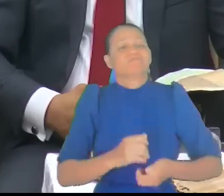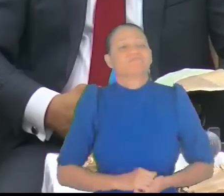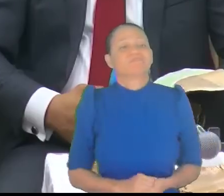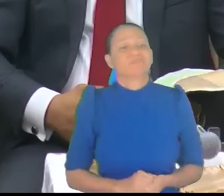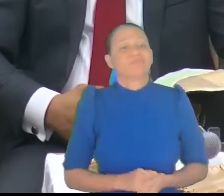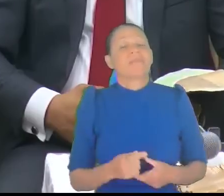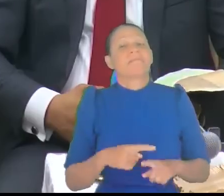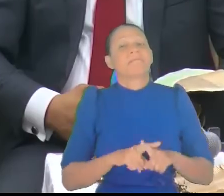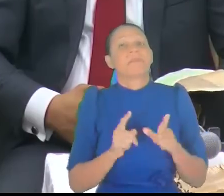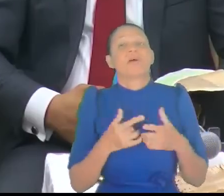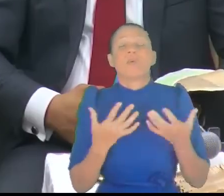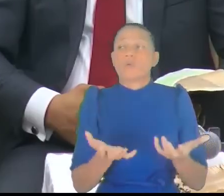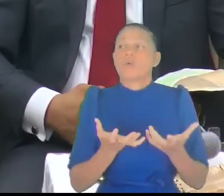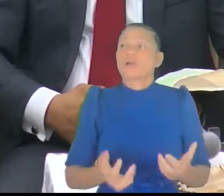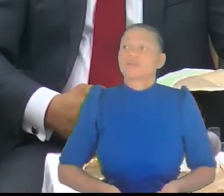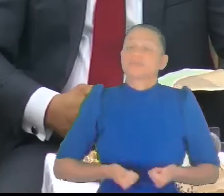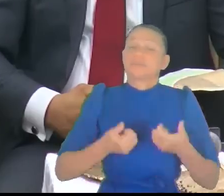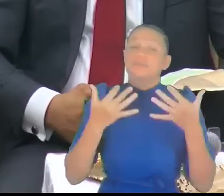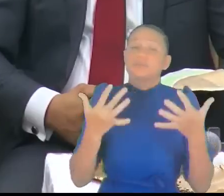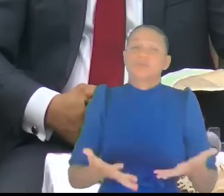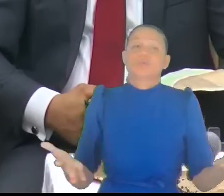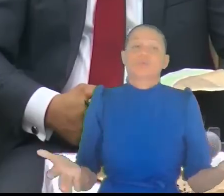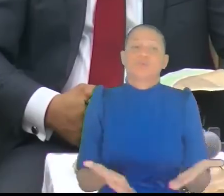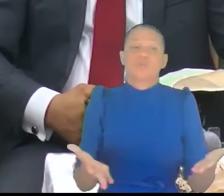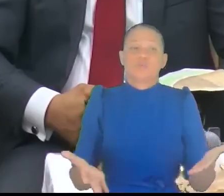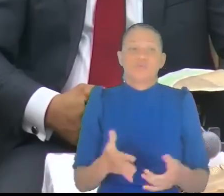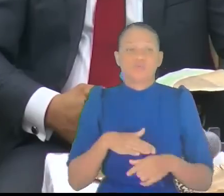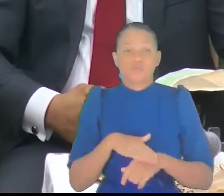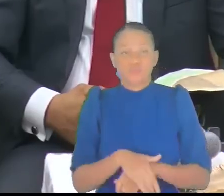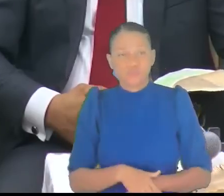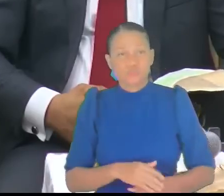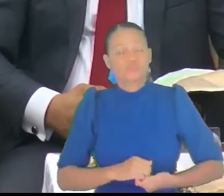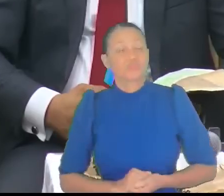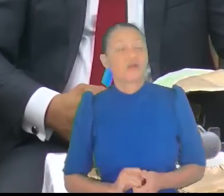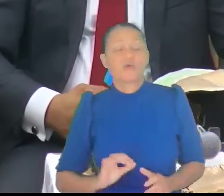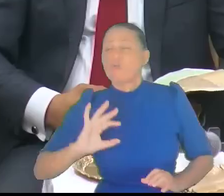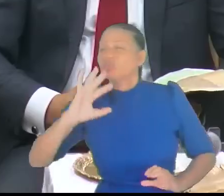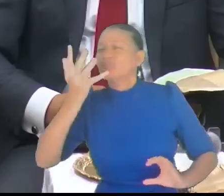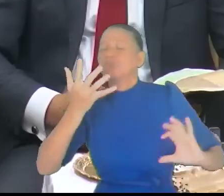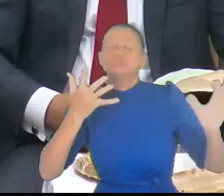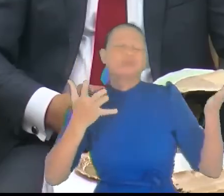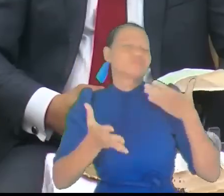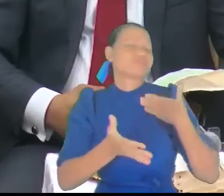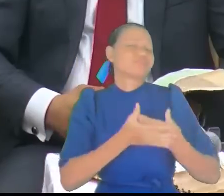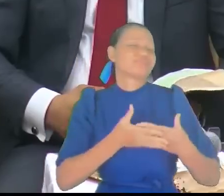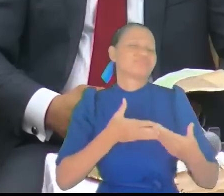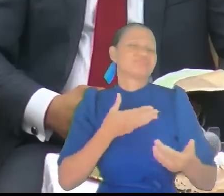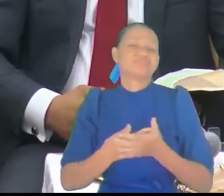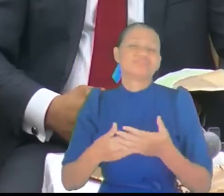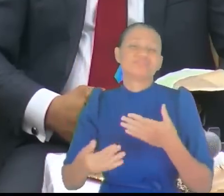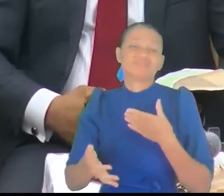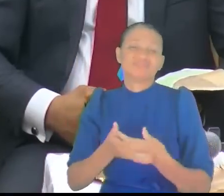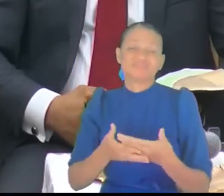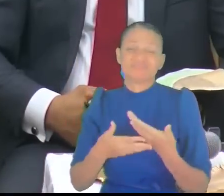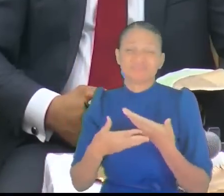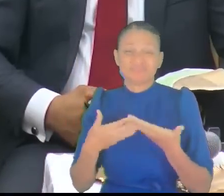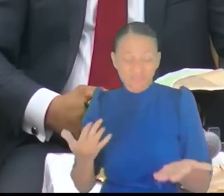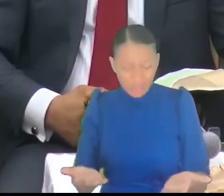quero dizer nesta noite que aconteça o que acontecer, a lua vai